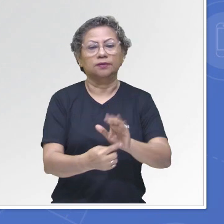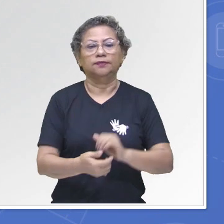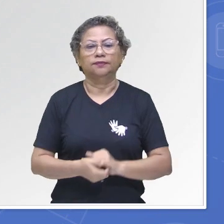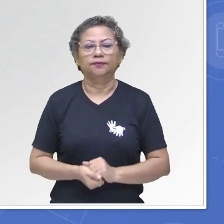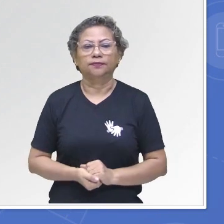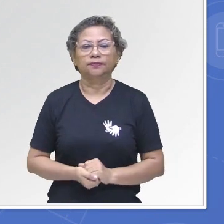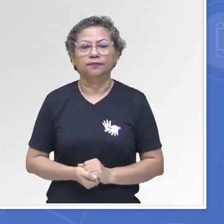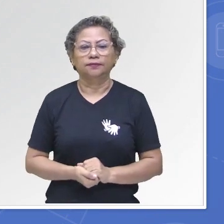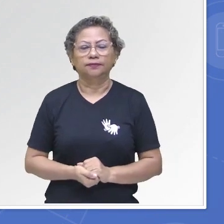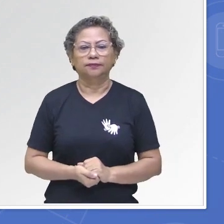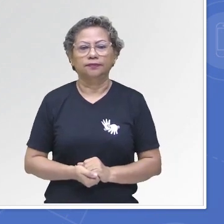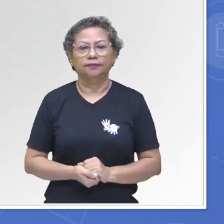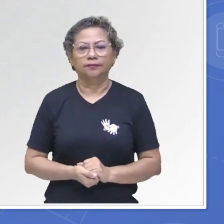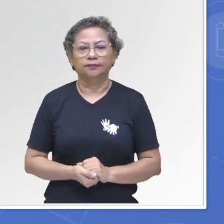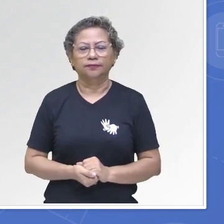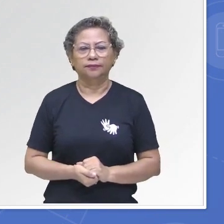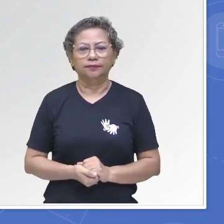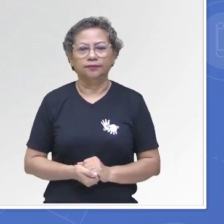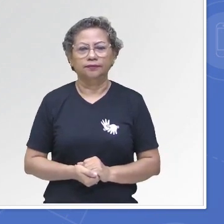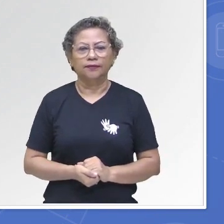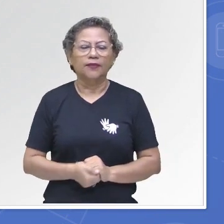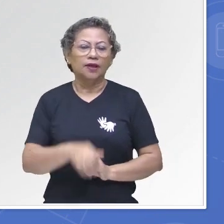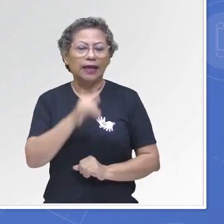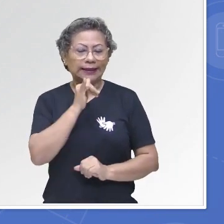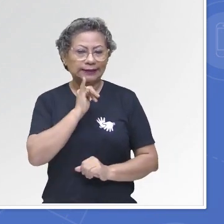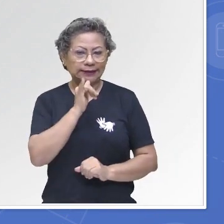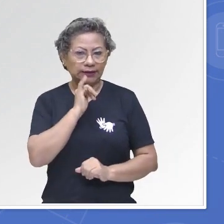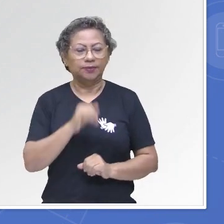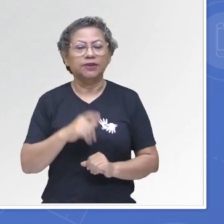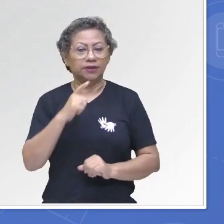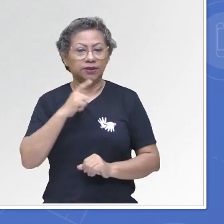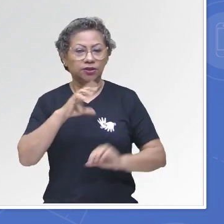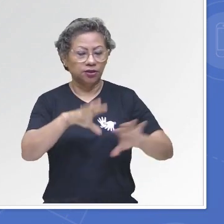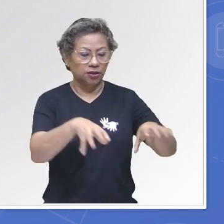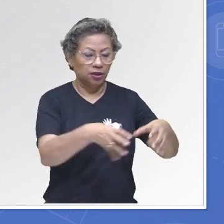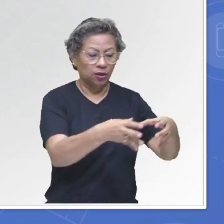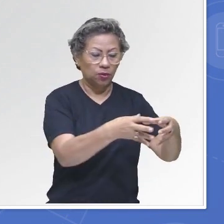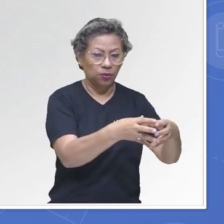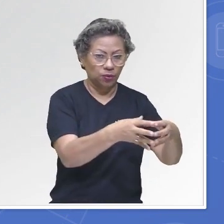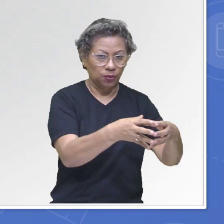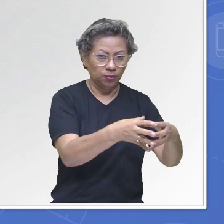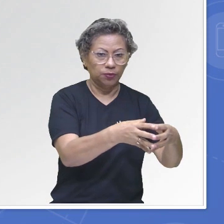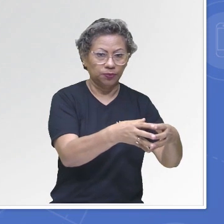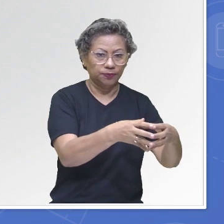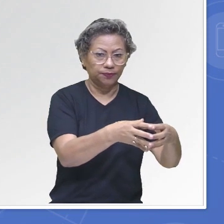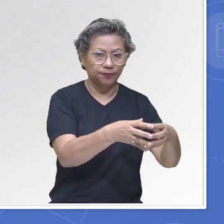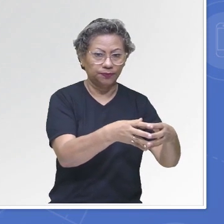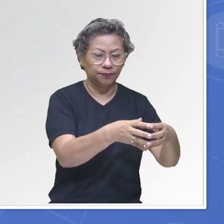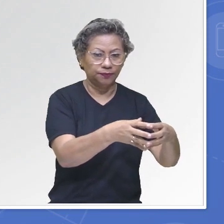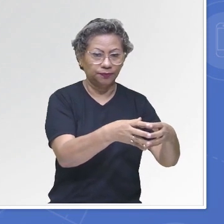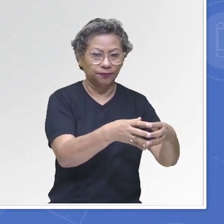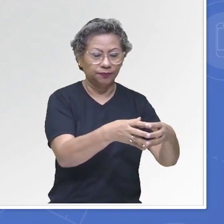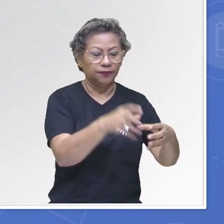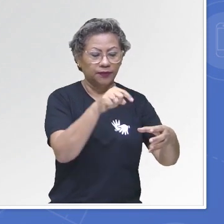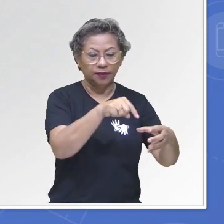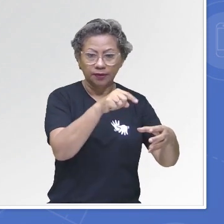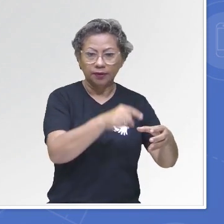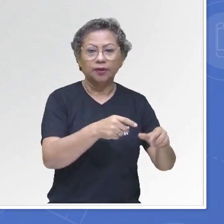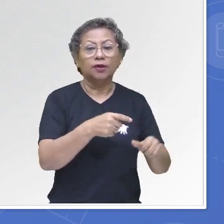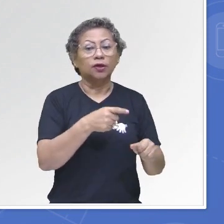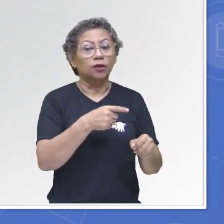mencionar novamente aqui a eleição, né? Vamos supor que nós temos aí grupos, tá? De um mesmo município,